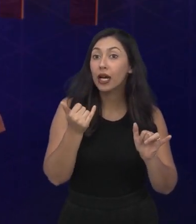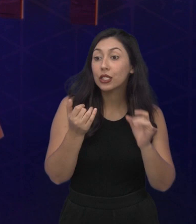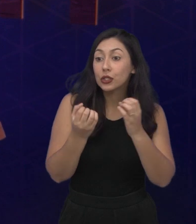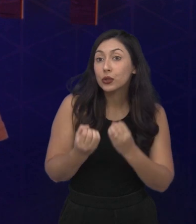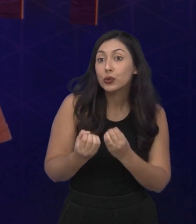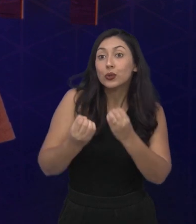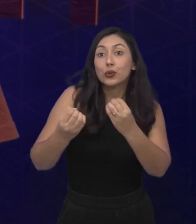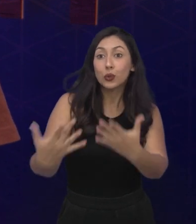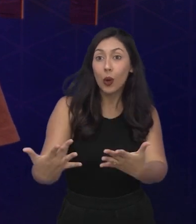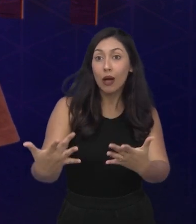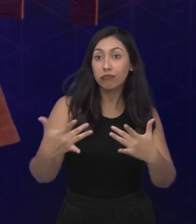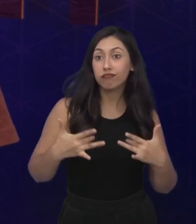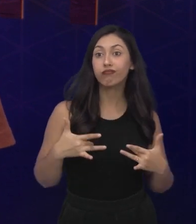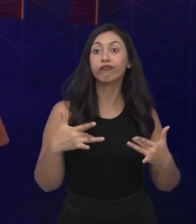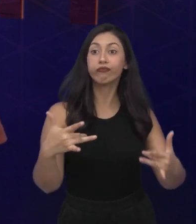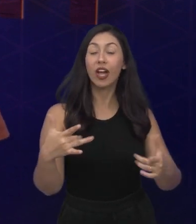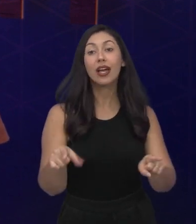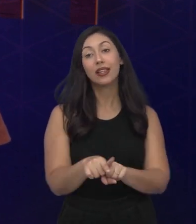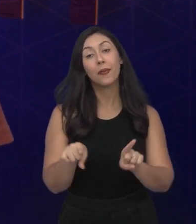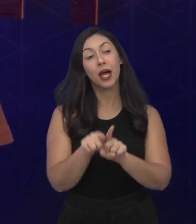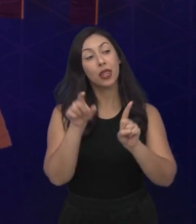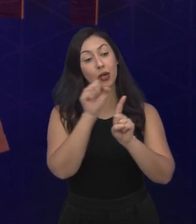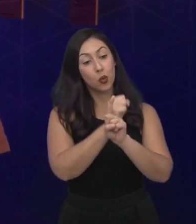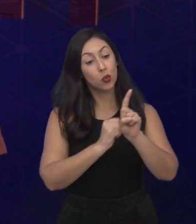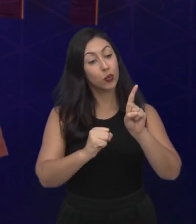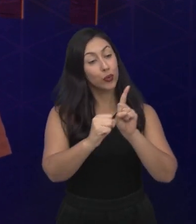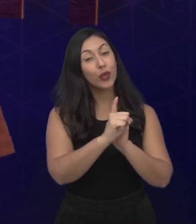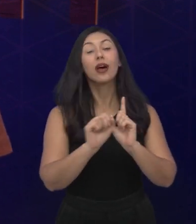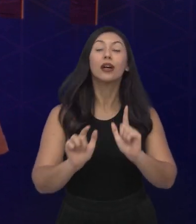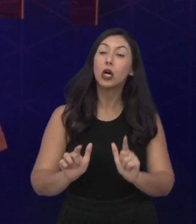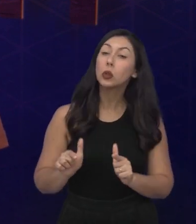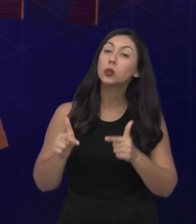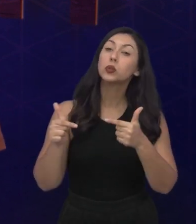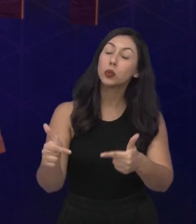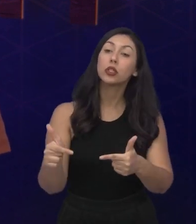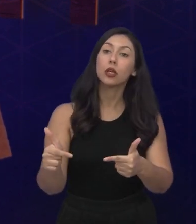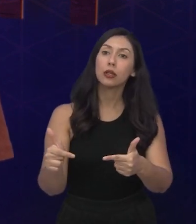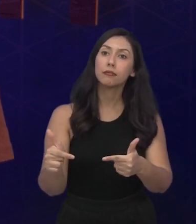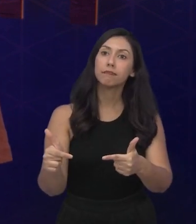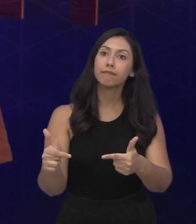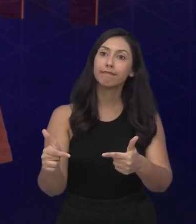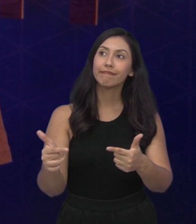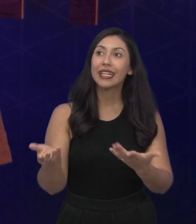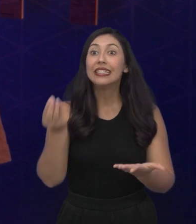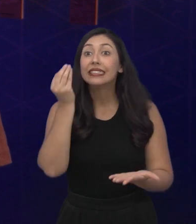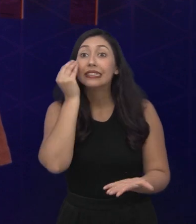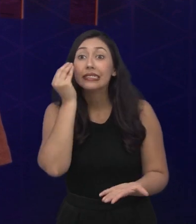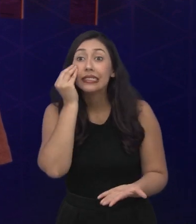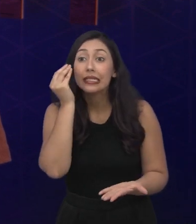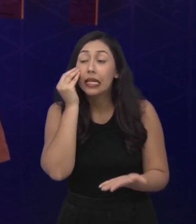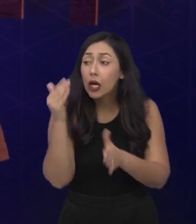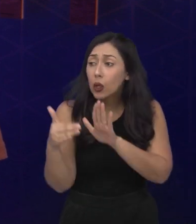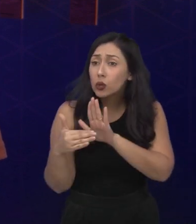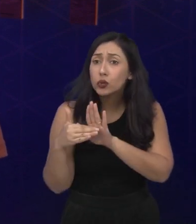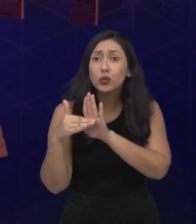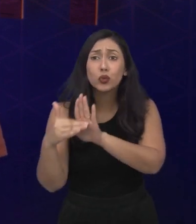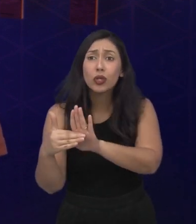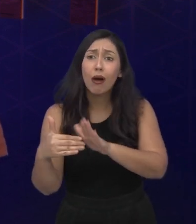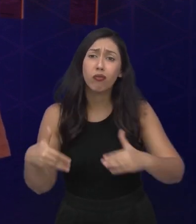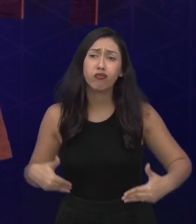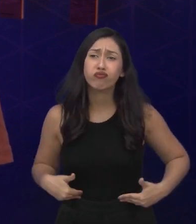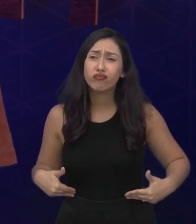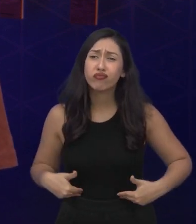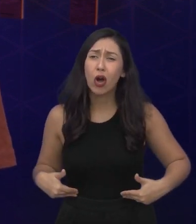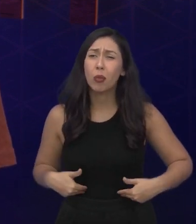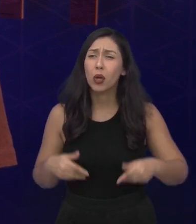algumas ações da própria sociedade, né, e tal, para tentar ajudar, né, a